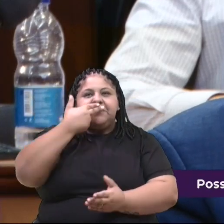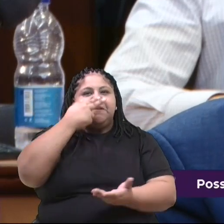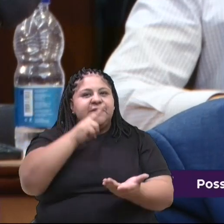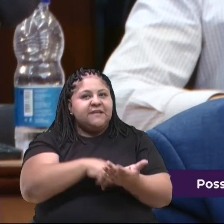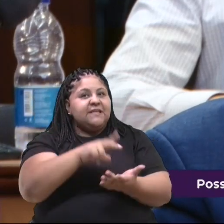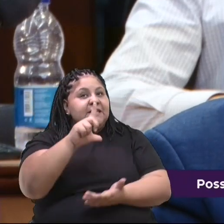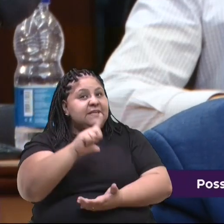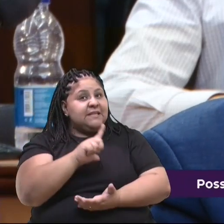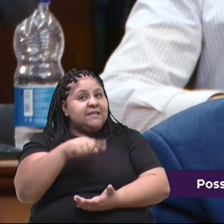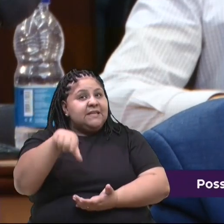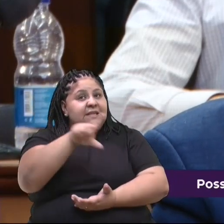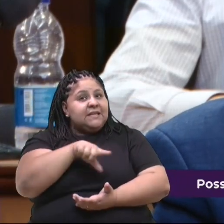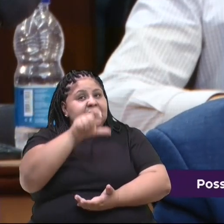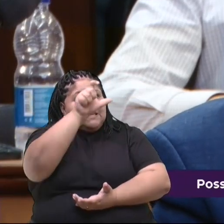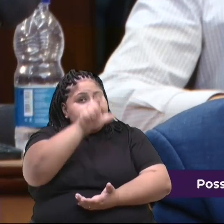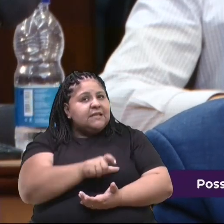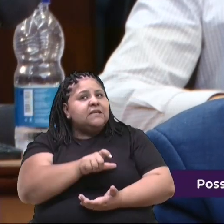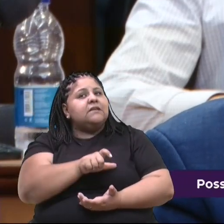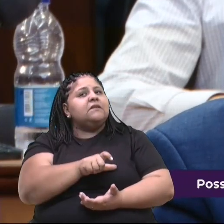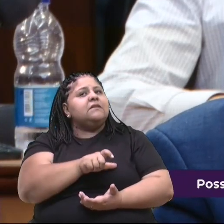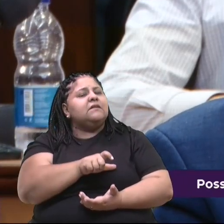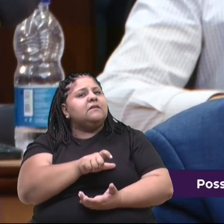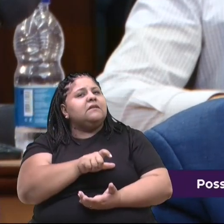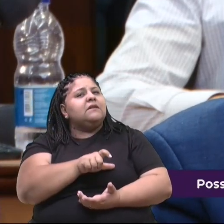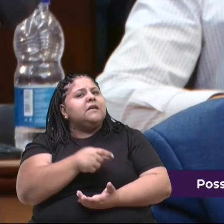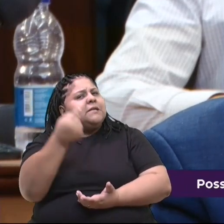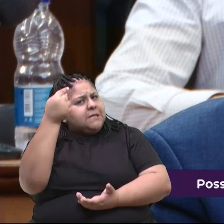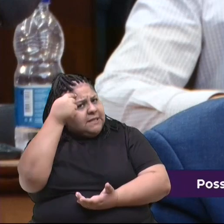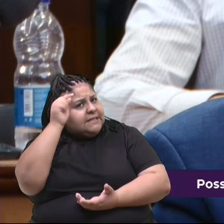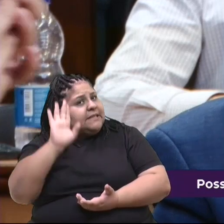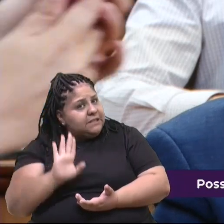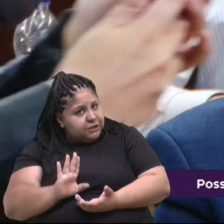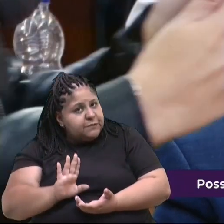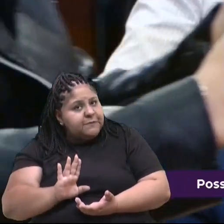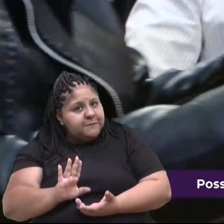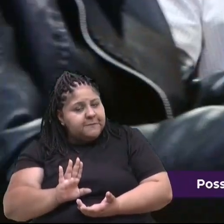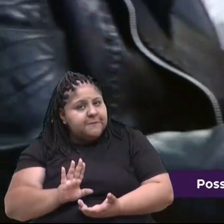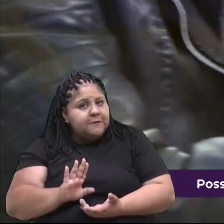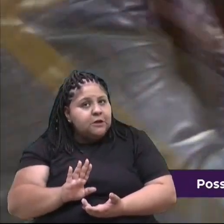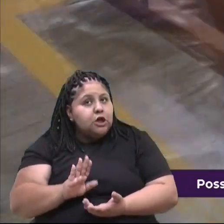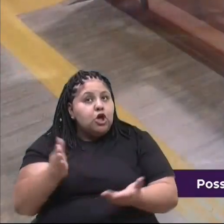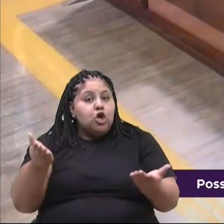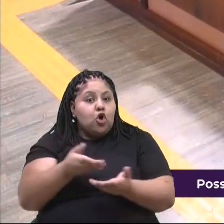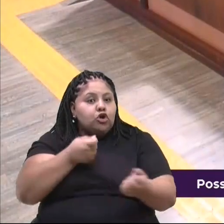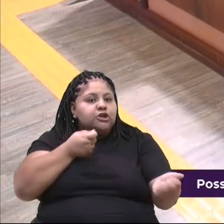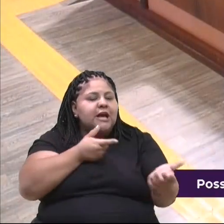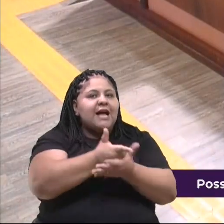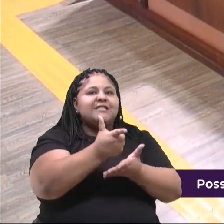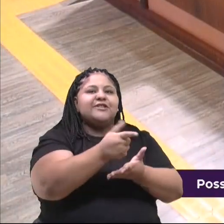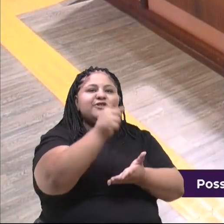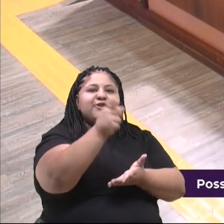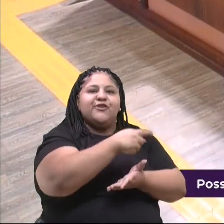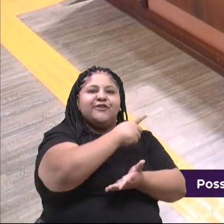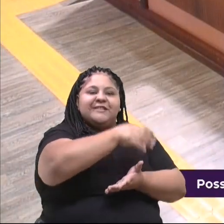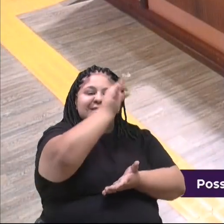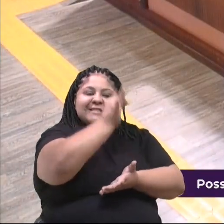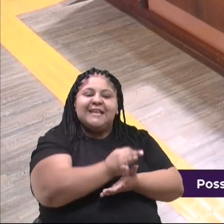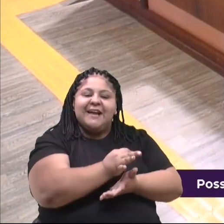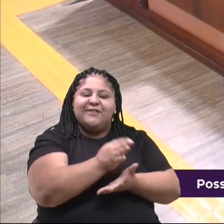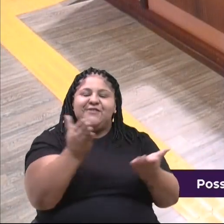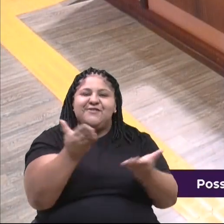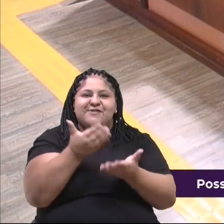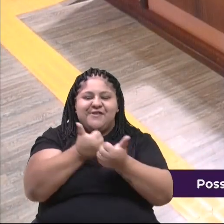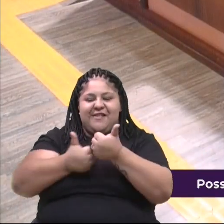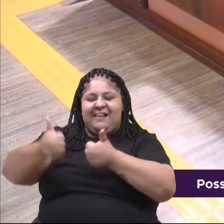tem vezes que a pessoa tem que ter estrela, e o deputado Neri fez esse grande acerto, e hoje nós estamos aqui prestigiando